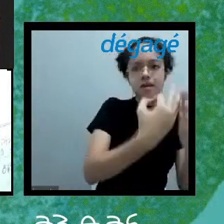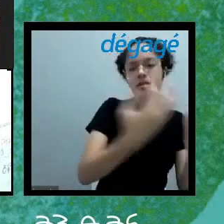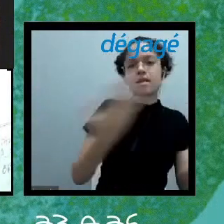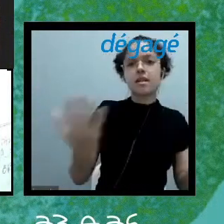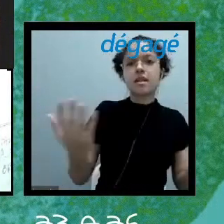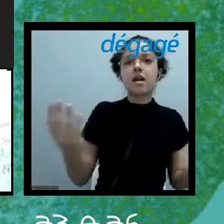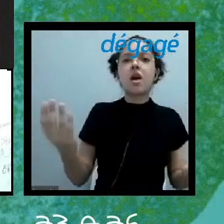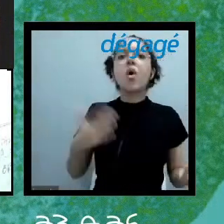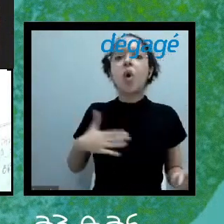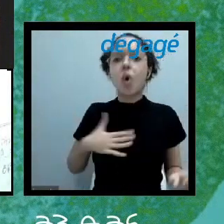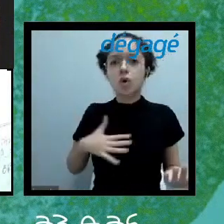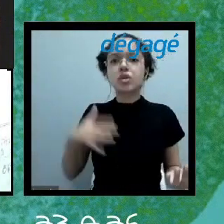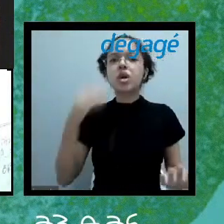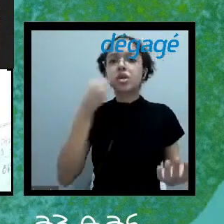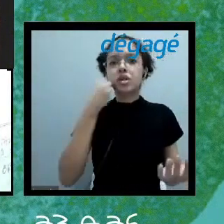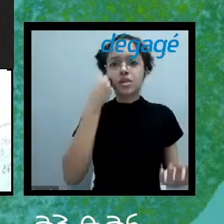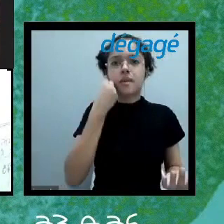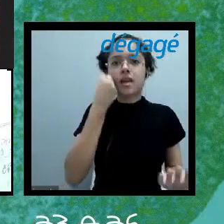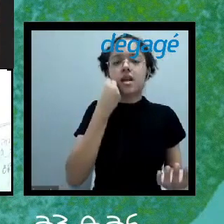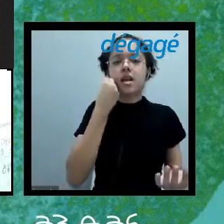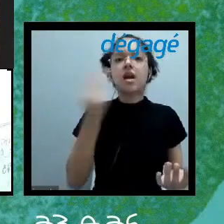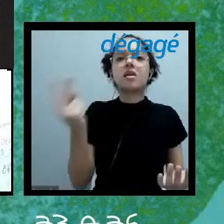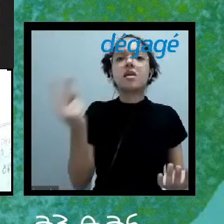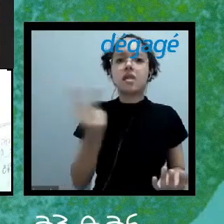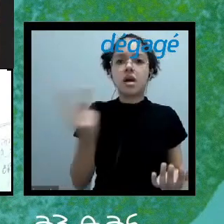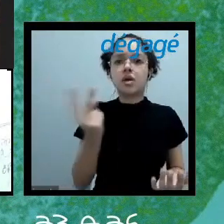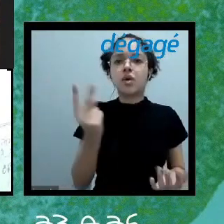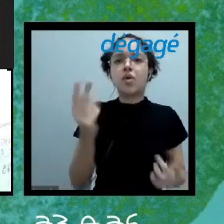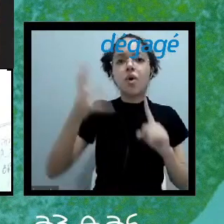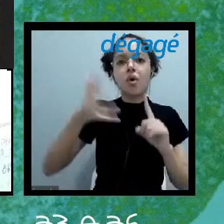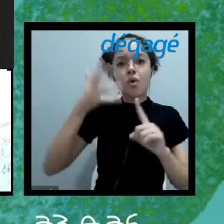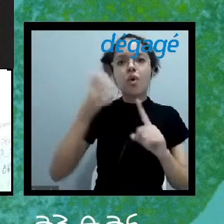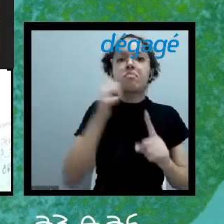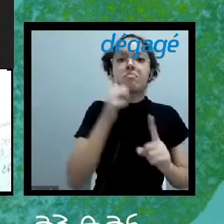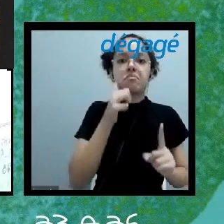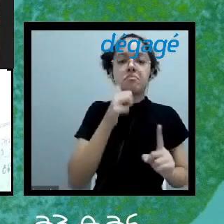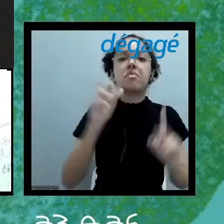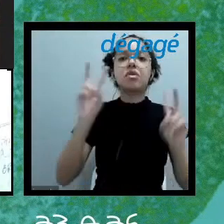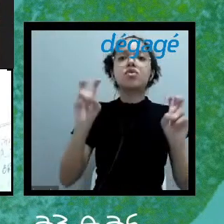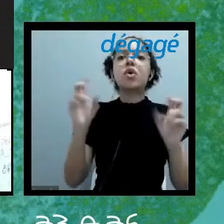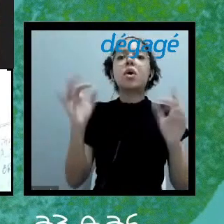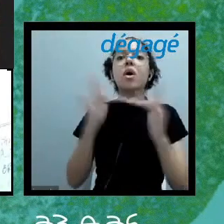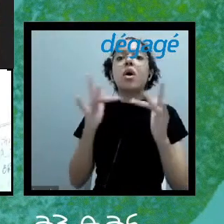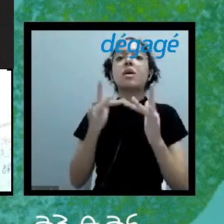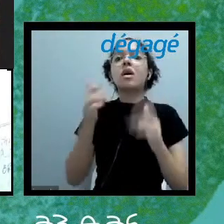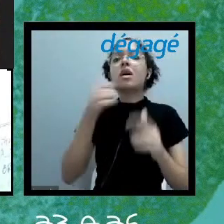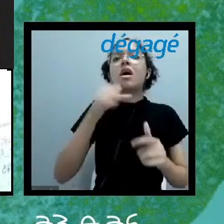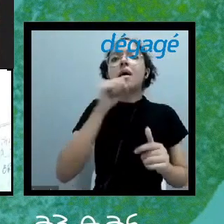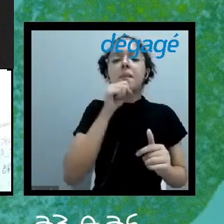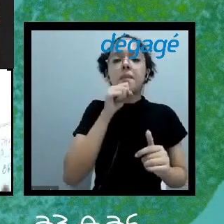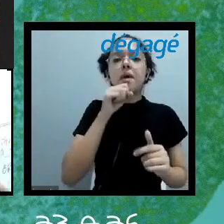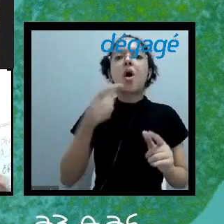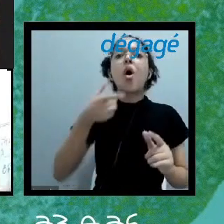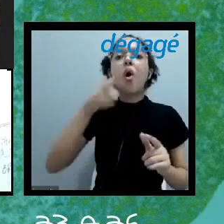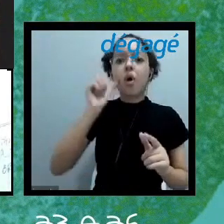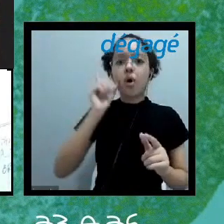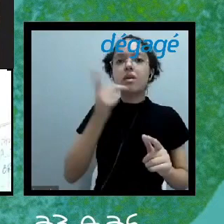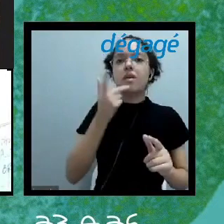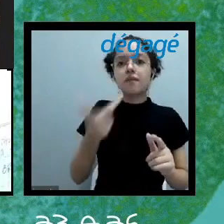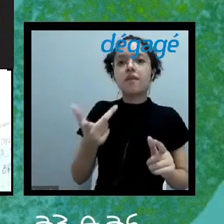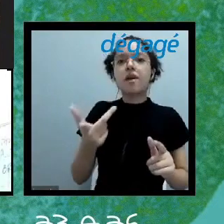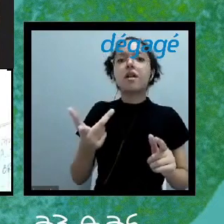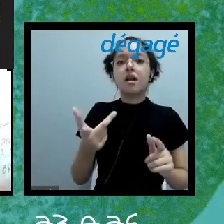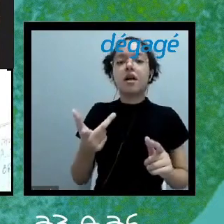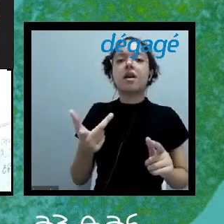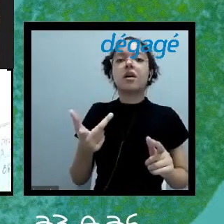com as mães, a Aline falando disso. Né? E eu repito ontem que eu acho que a Tavi parece concordar que tanto a ideia de